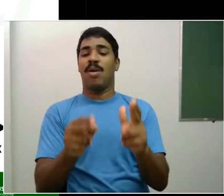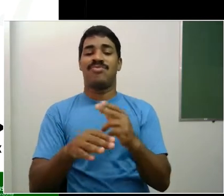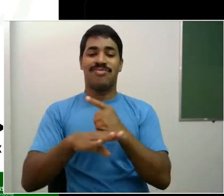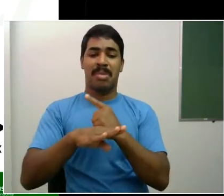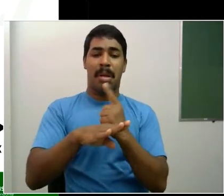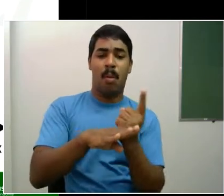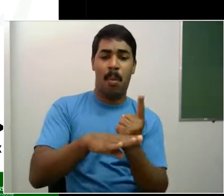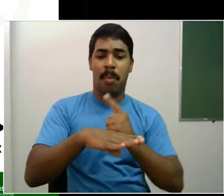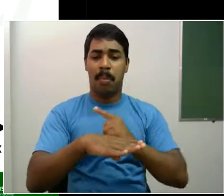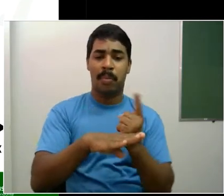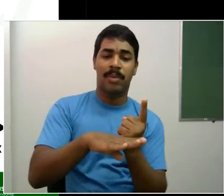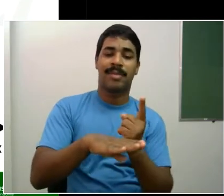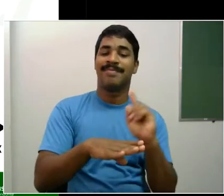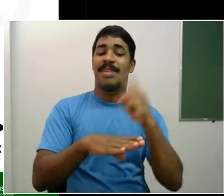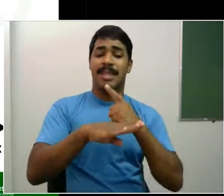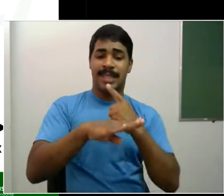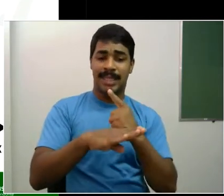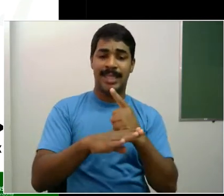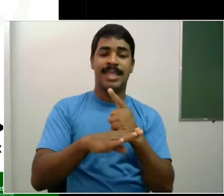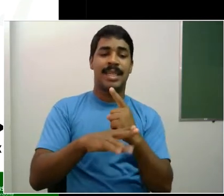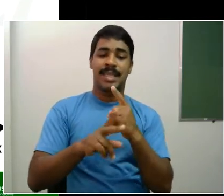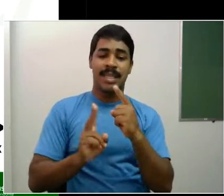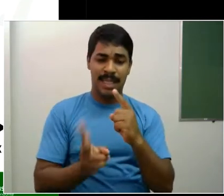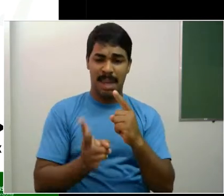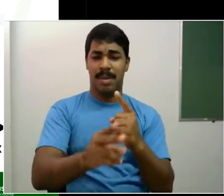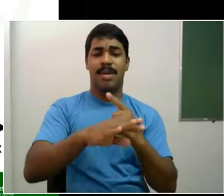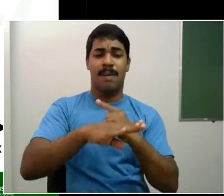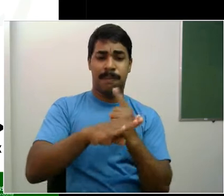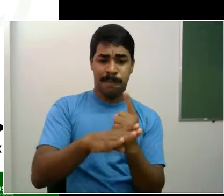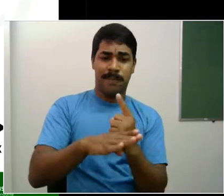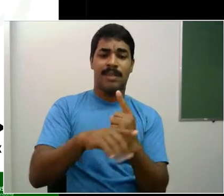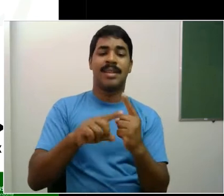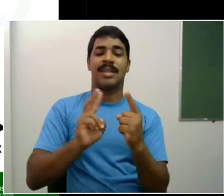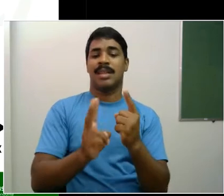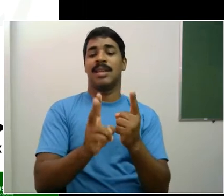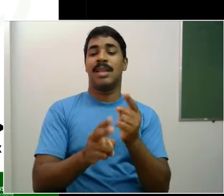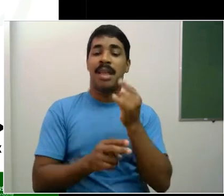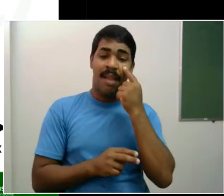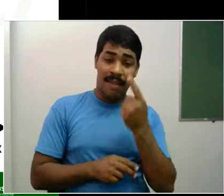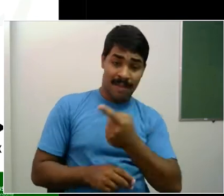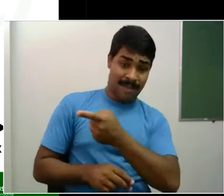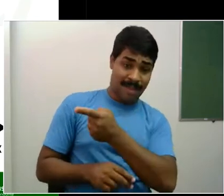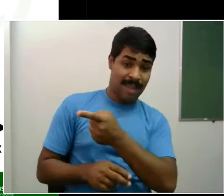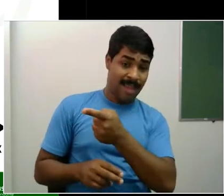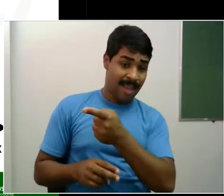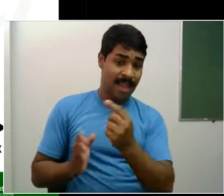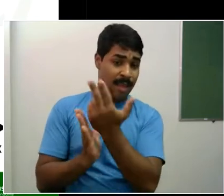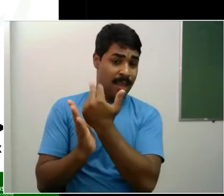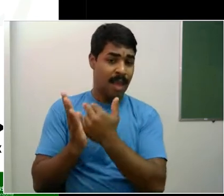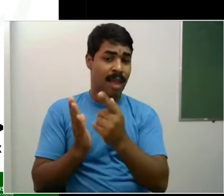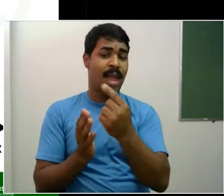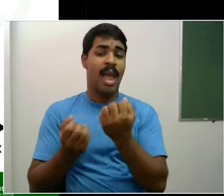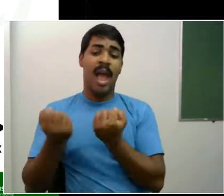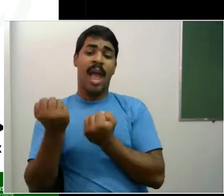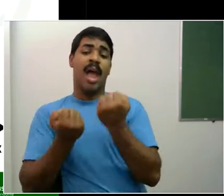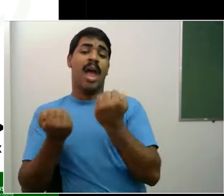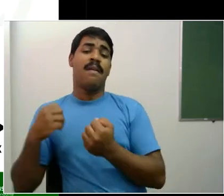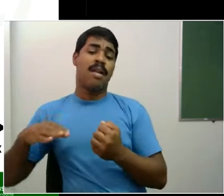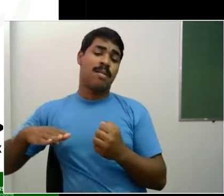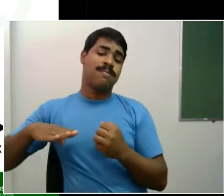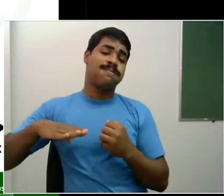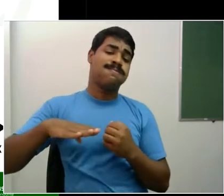esse carro, esse automóvel, percorreu o trecho todo, aqui demonstrado, né? Aqui